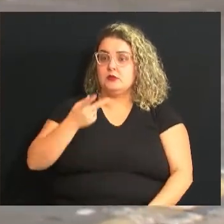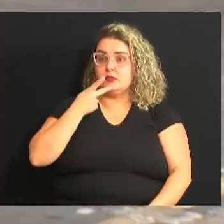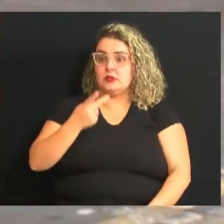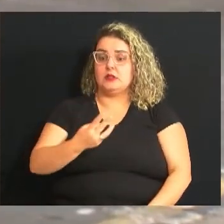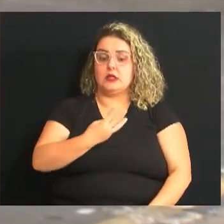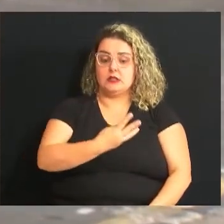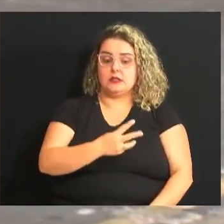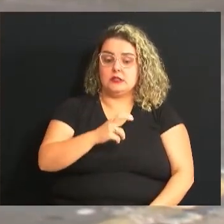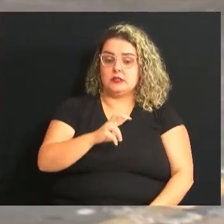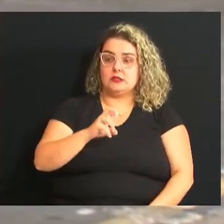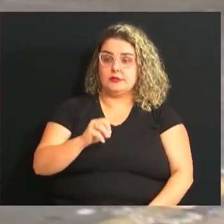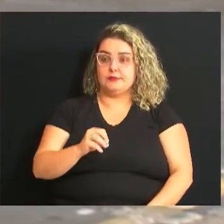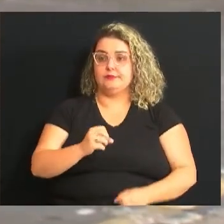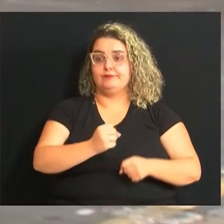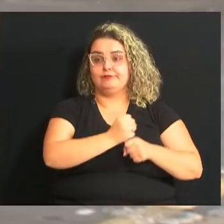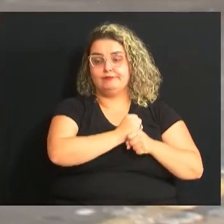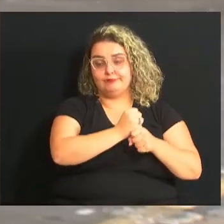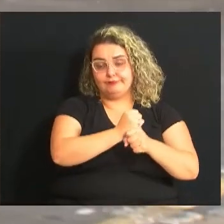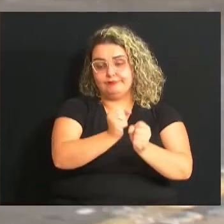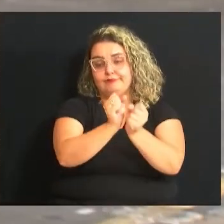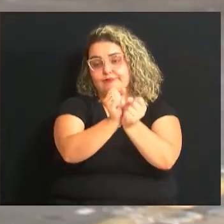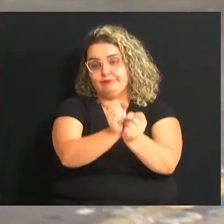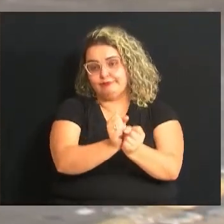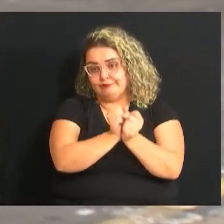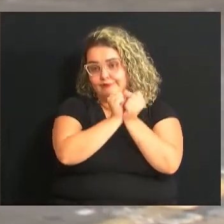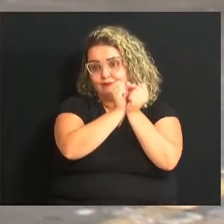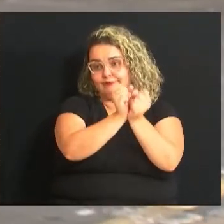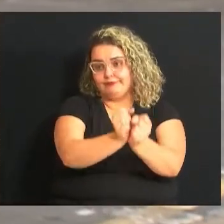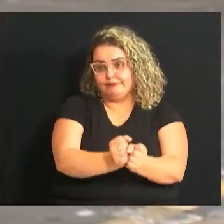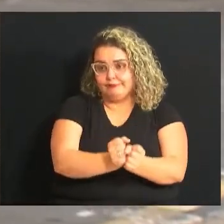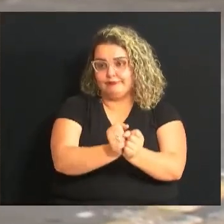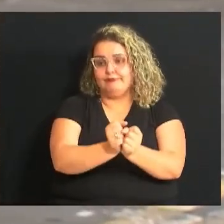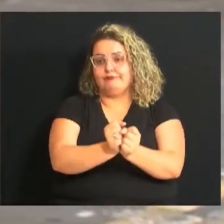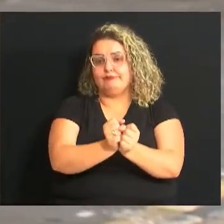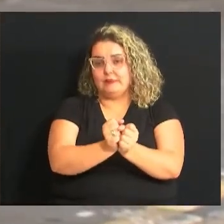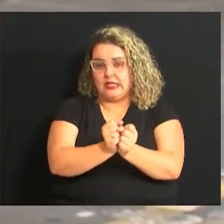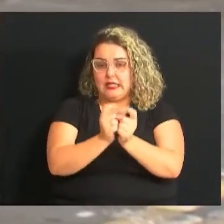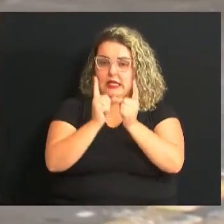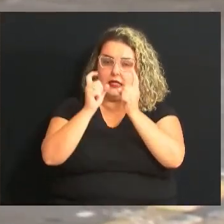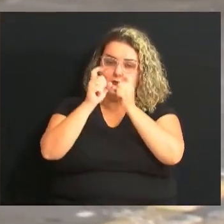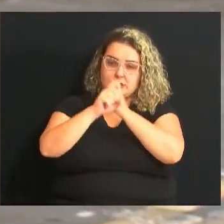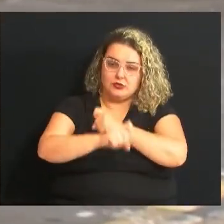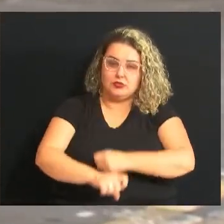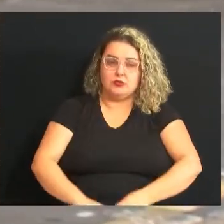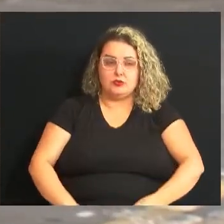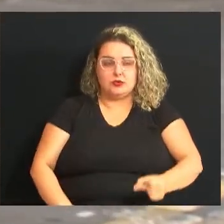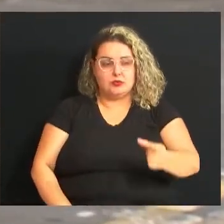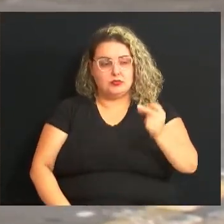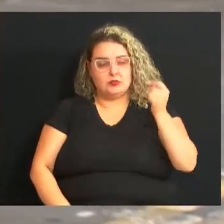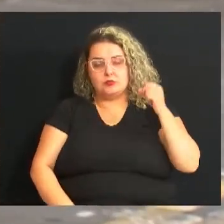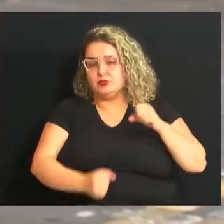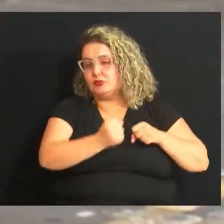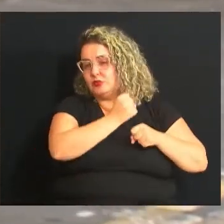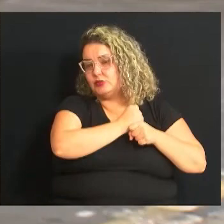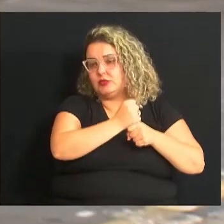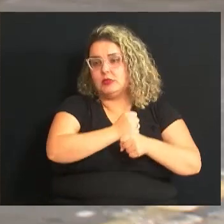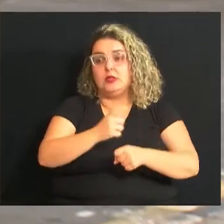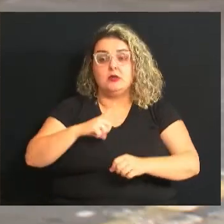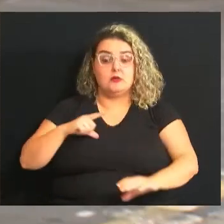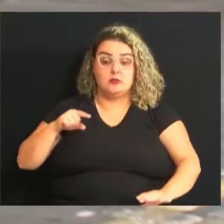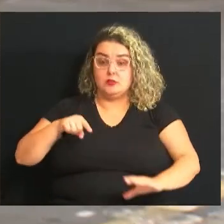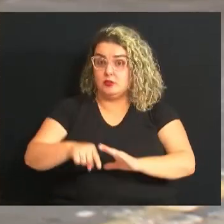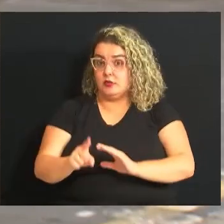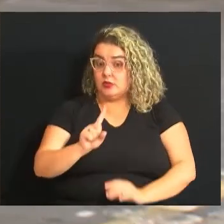falando de 350 anos de escravidão no Brasil. É uma ferida muito profunda, que por mais que nós tenhamos